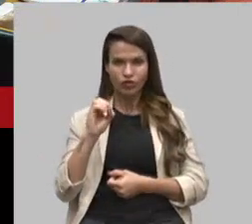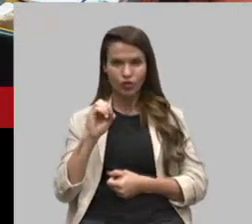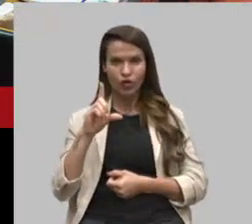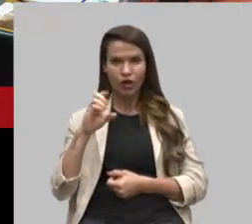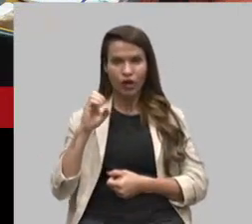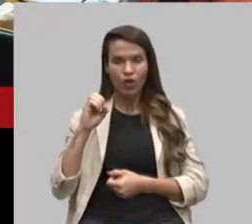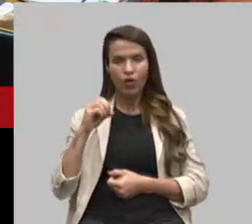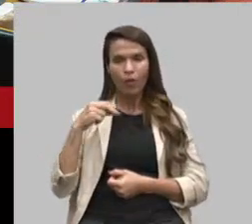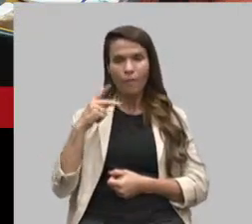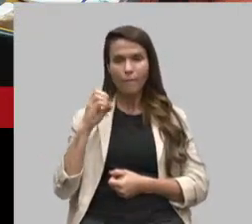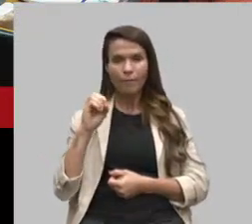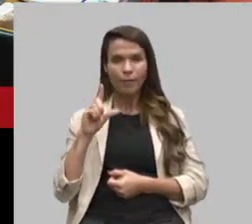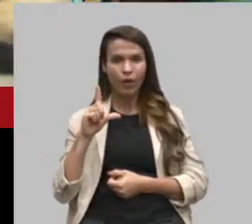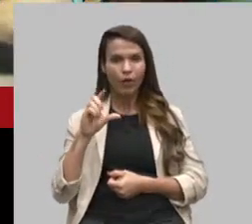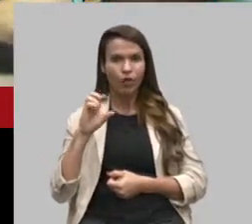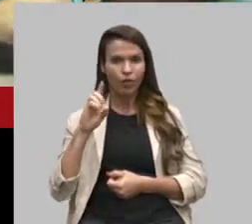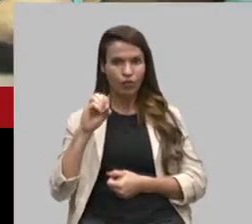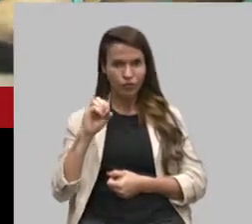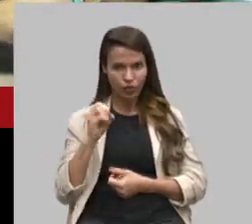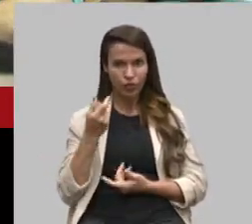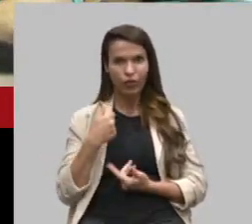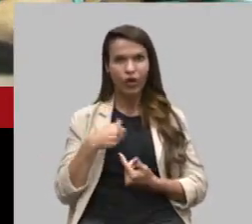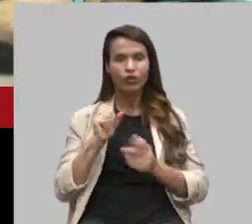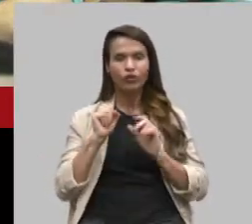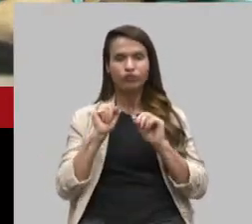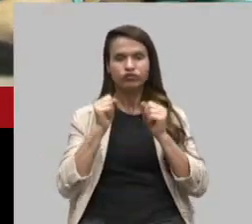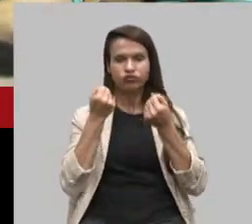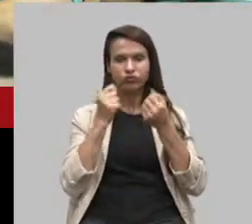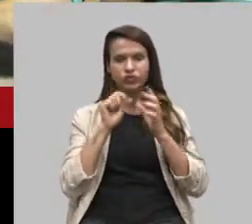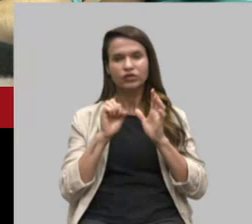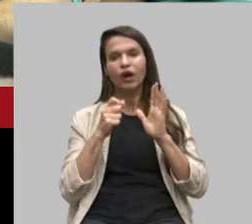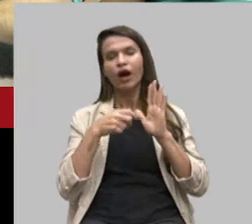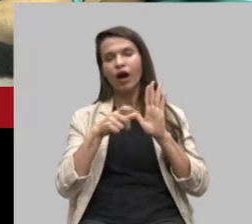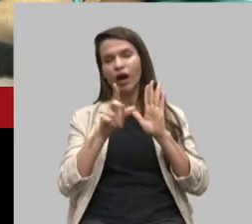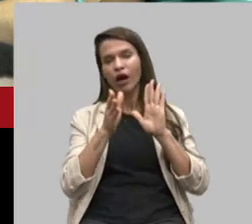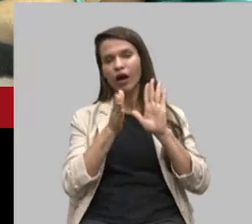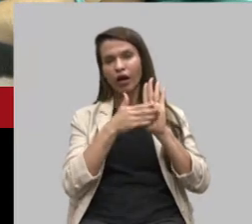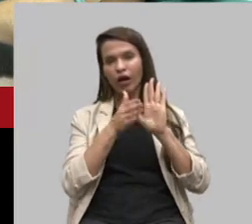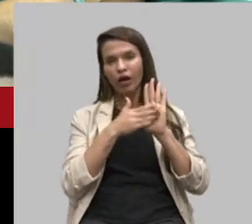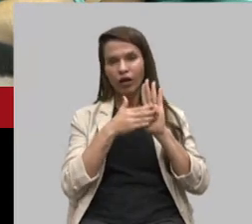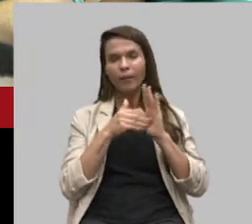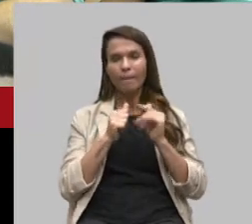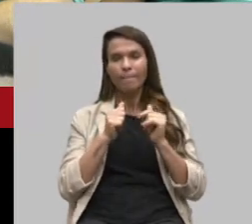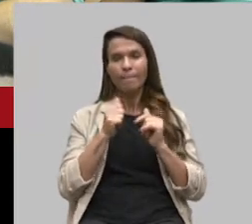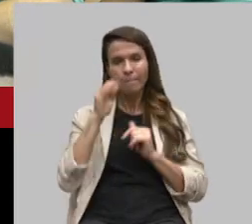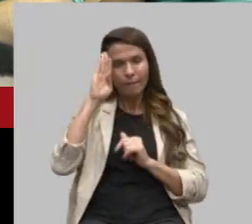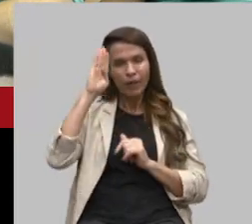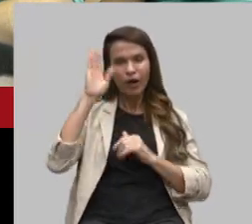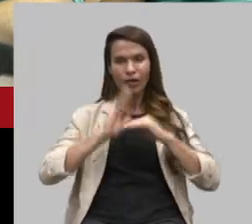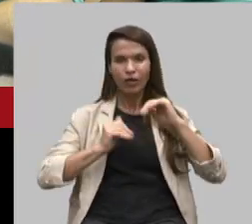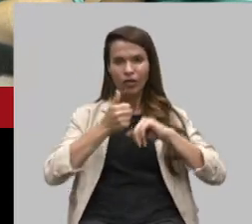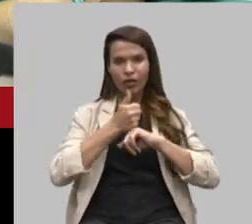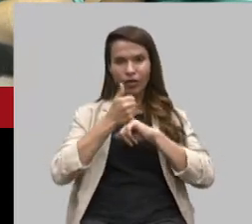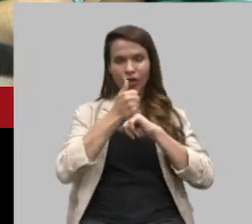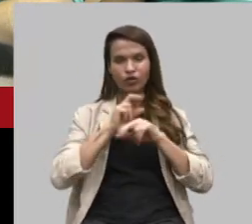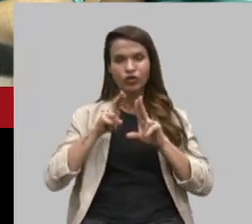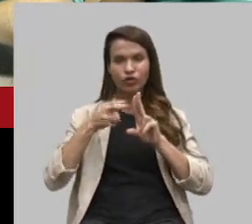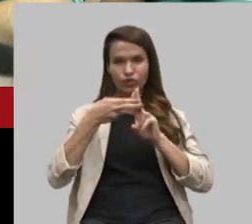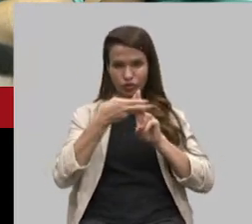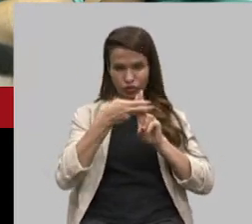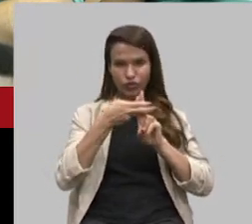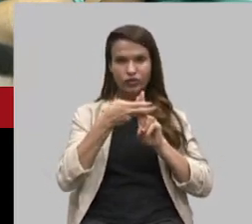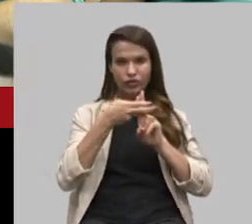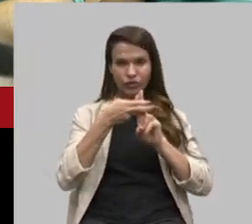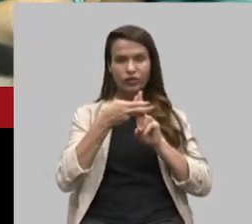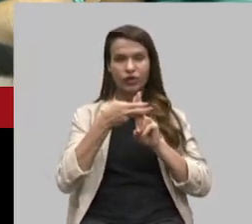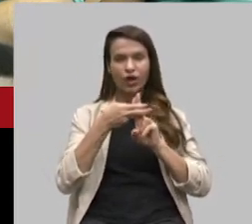pessoa autista e TDH que ten direitos negligenciados inclusive por profissionais de saúde do SUS Eu já ouvi os mesmos de dos mesmos falas